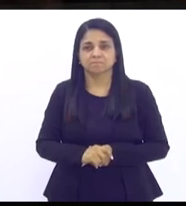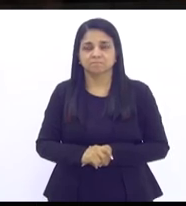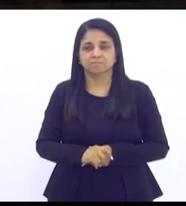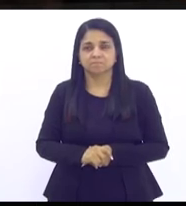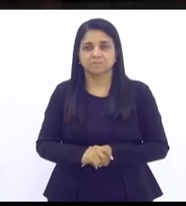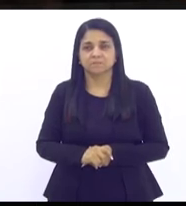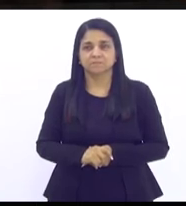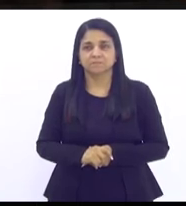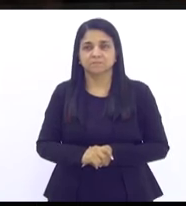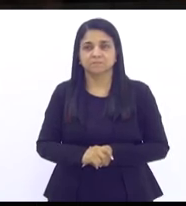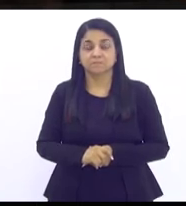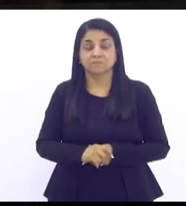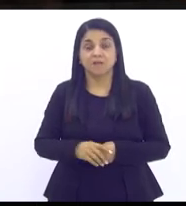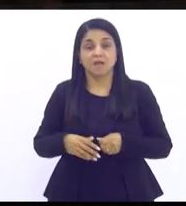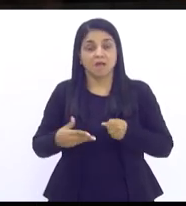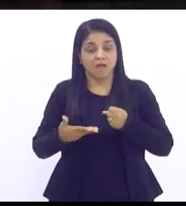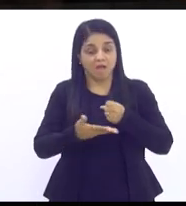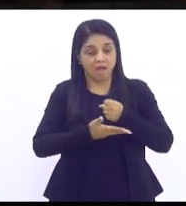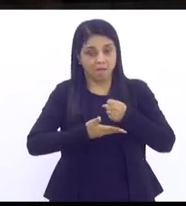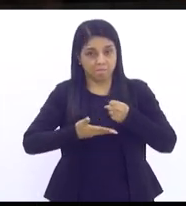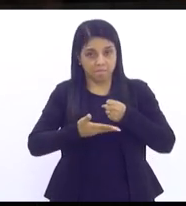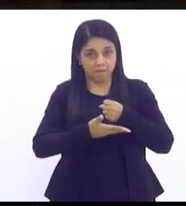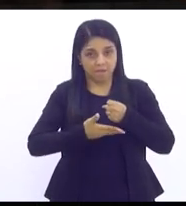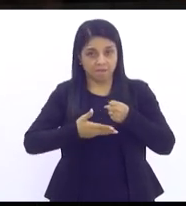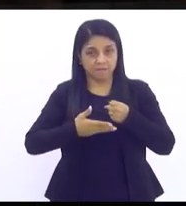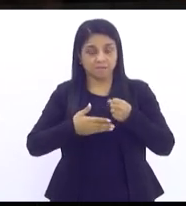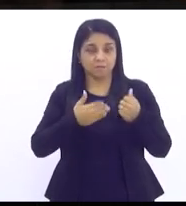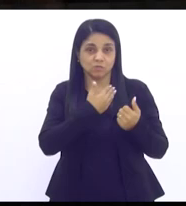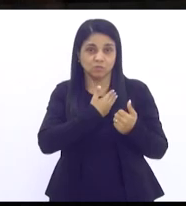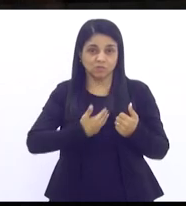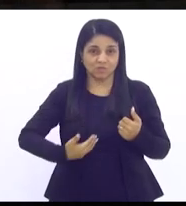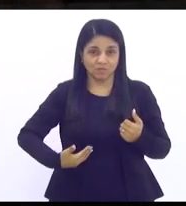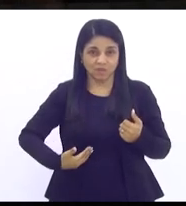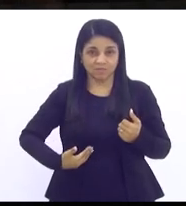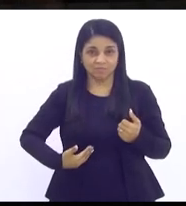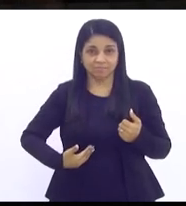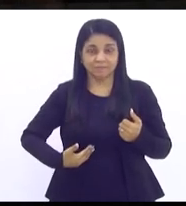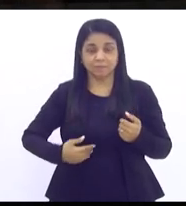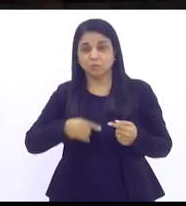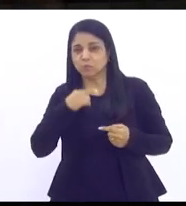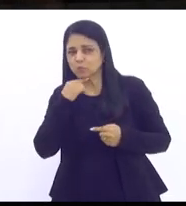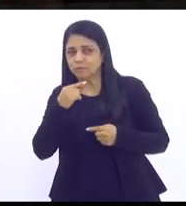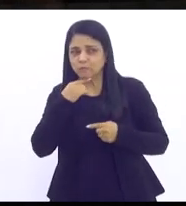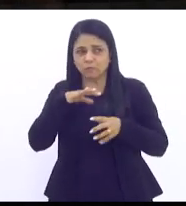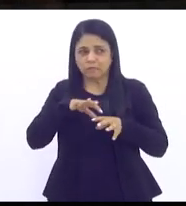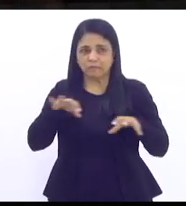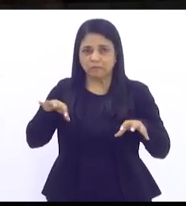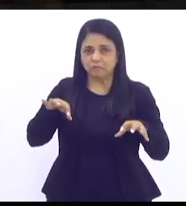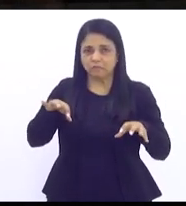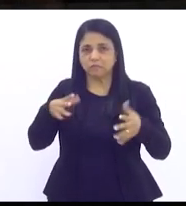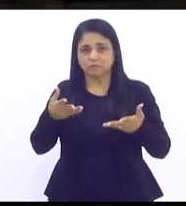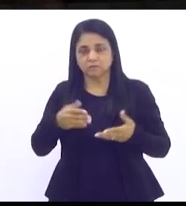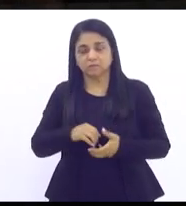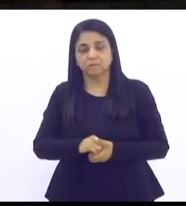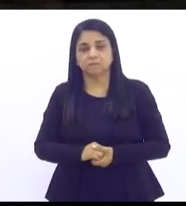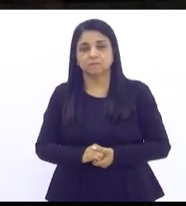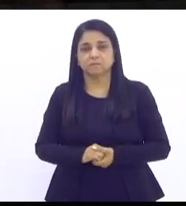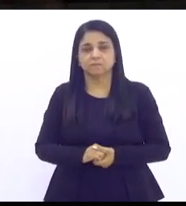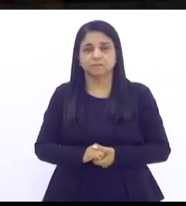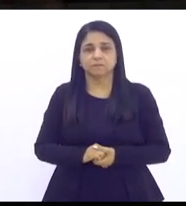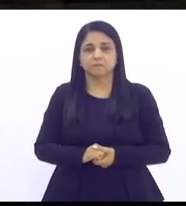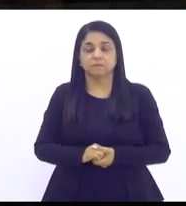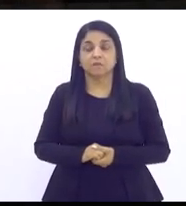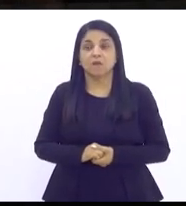a própria base do governo se divide. A própria base do governo se divide. Aí vem sempre